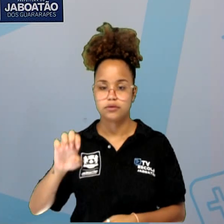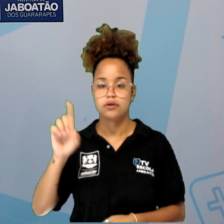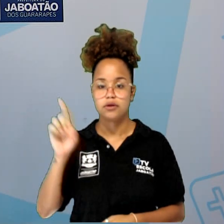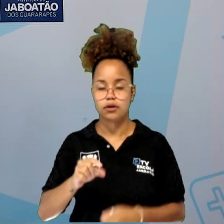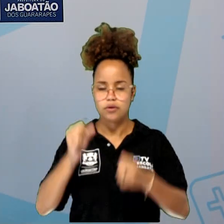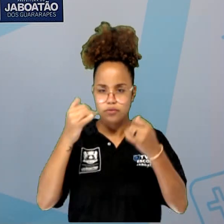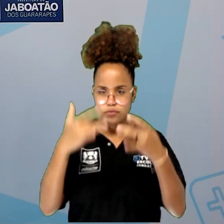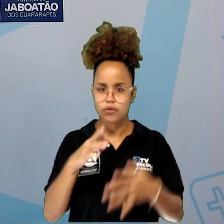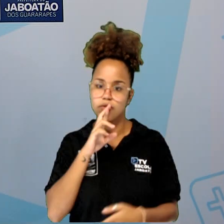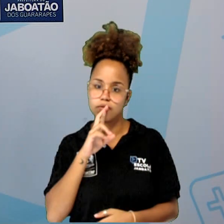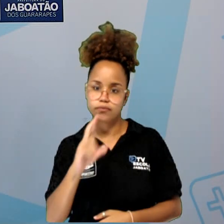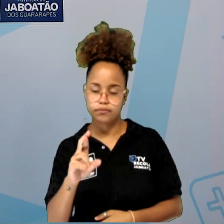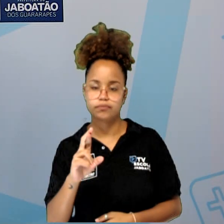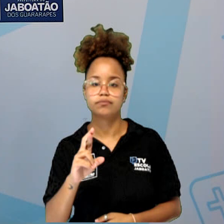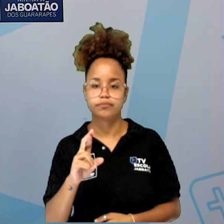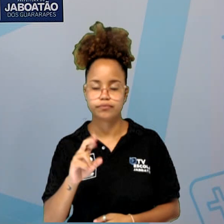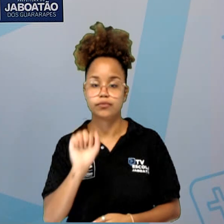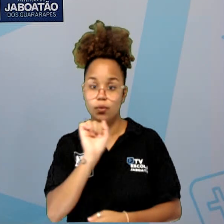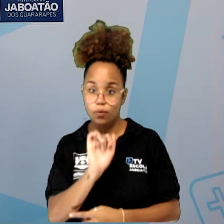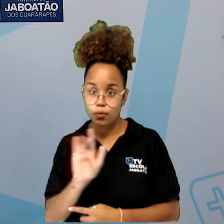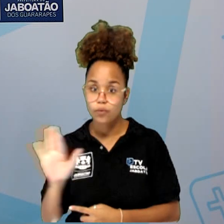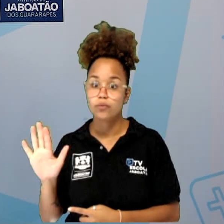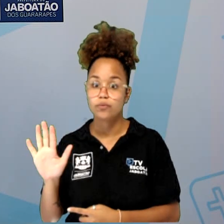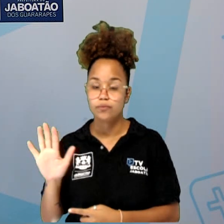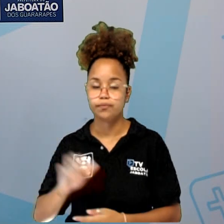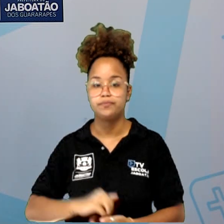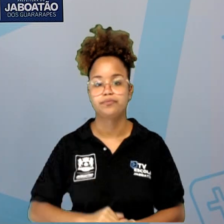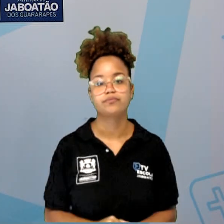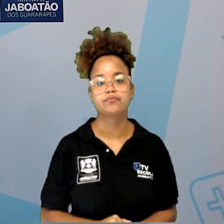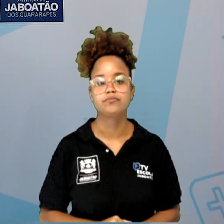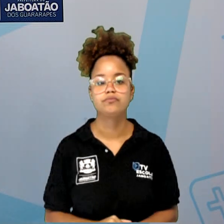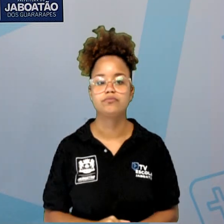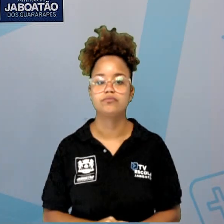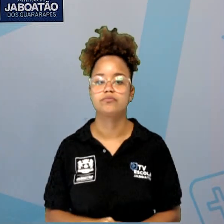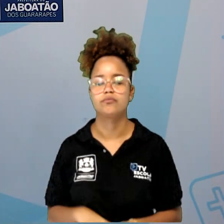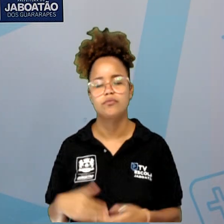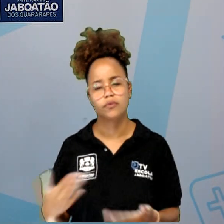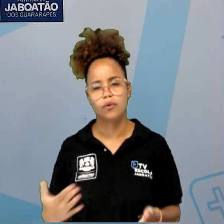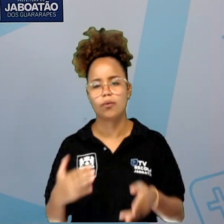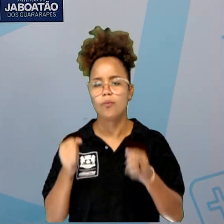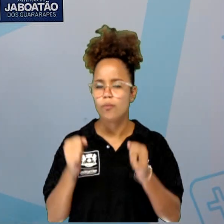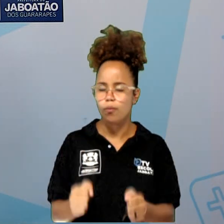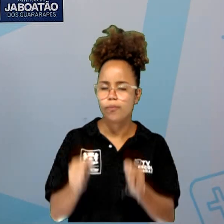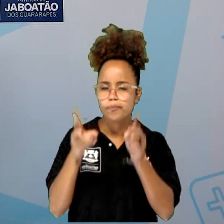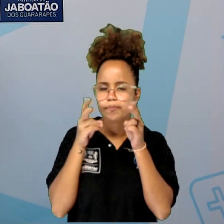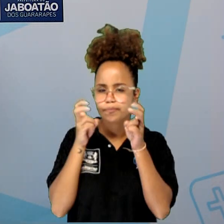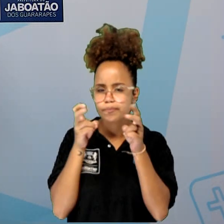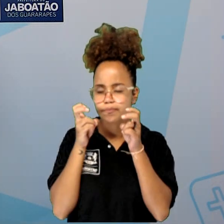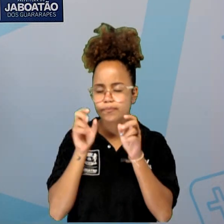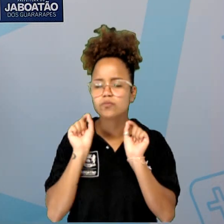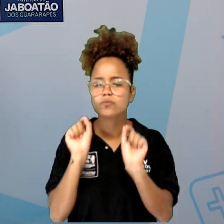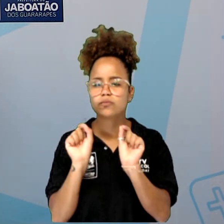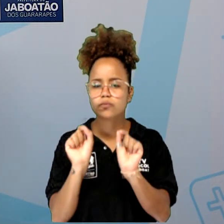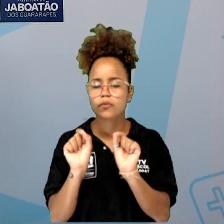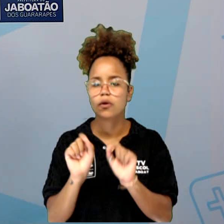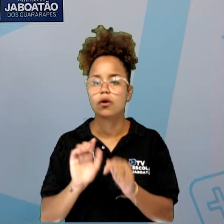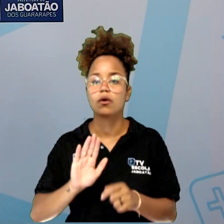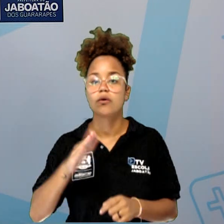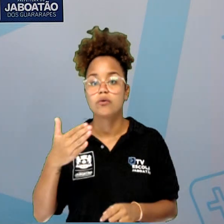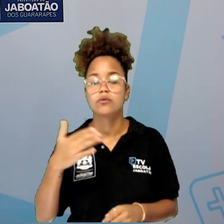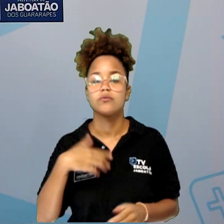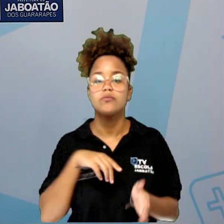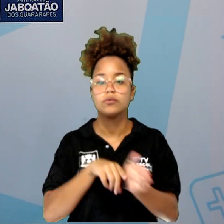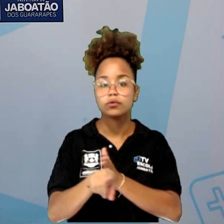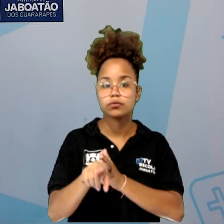N-I-N-E, ele está soletrando. Então, podemos perceber que, quando eu pergunto How do